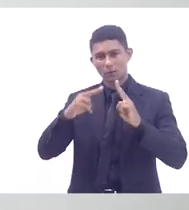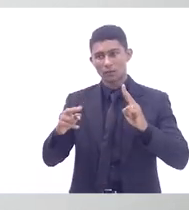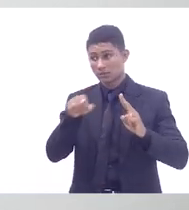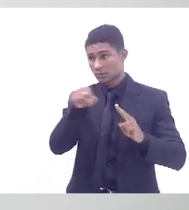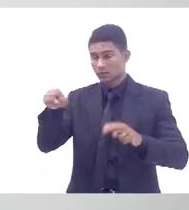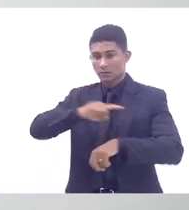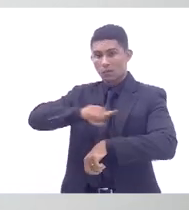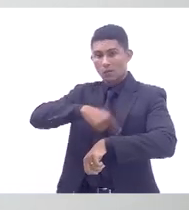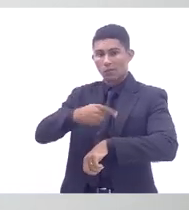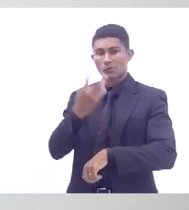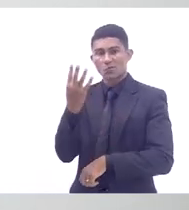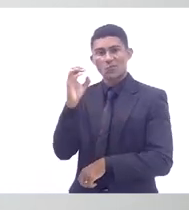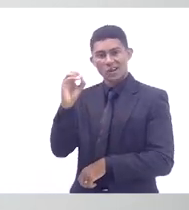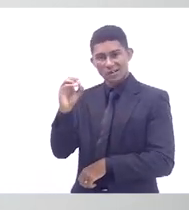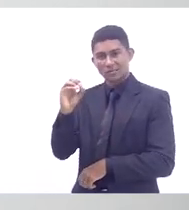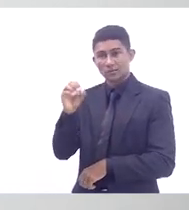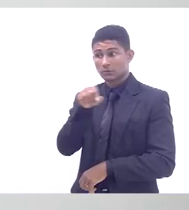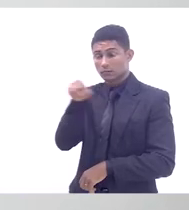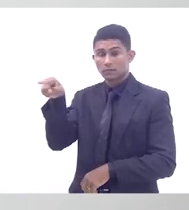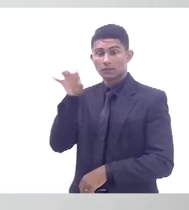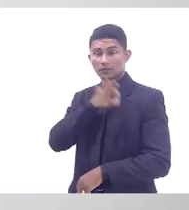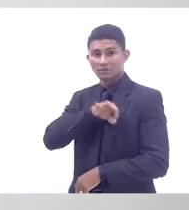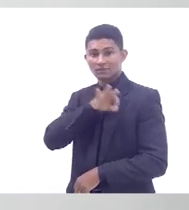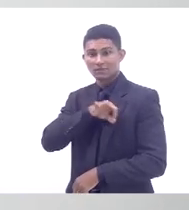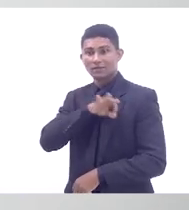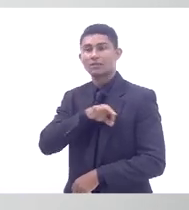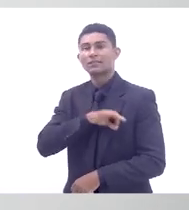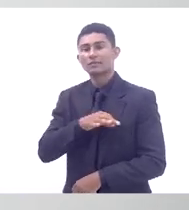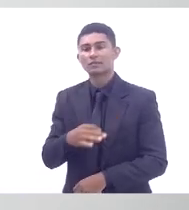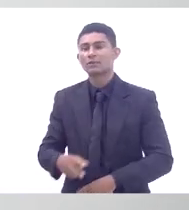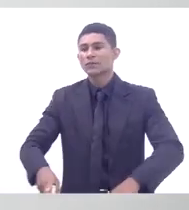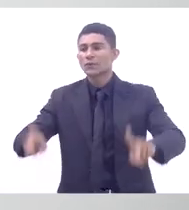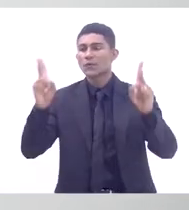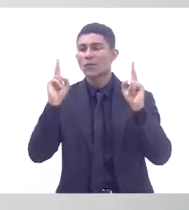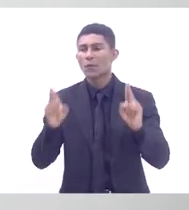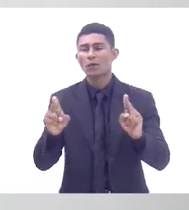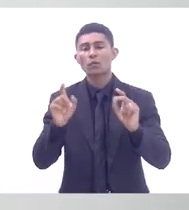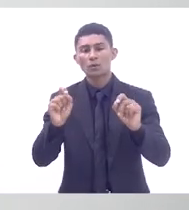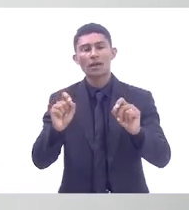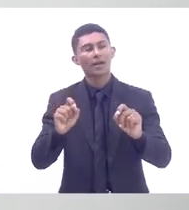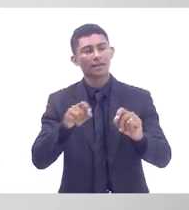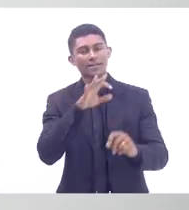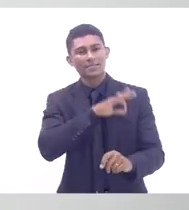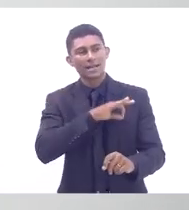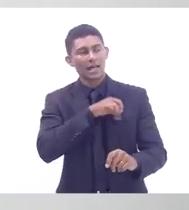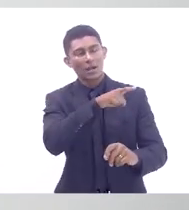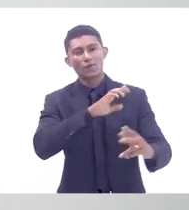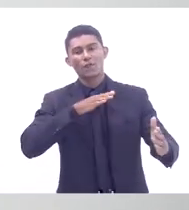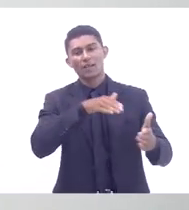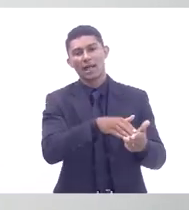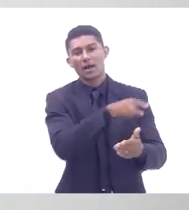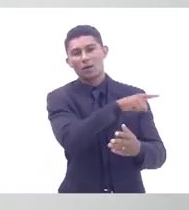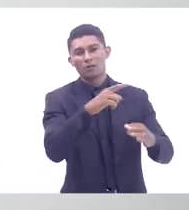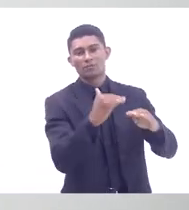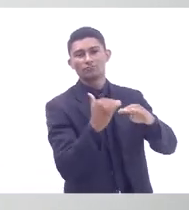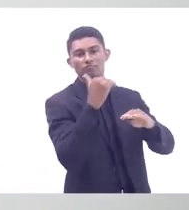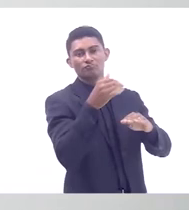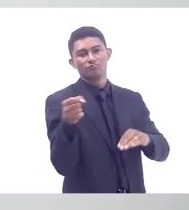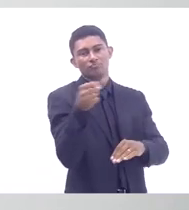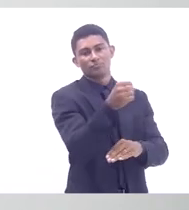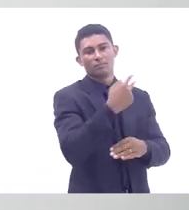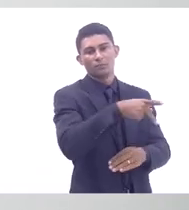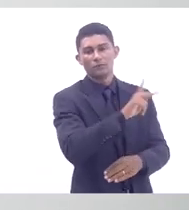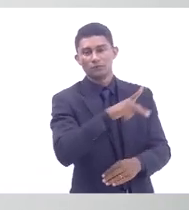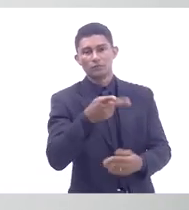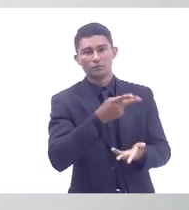tem o salário inicial igual exatamente ao salário final do topo da carreira de um professor